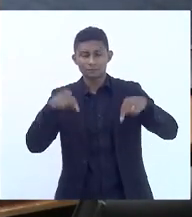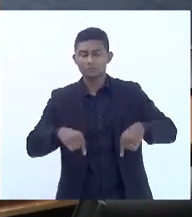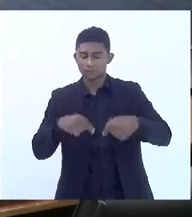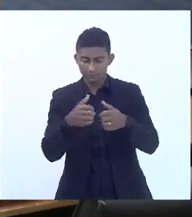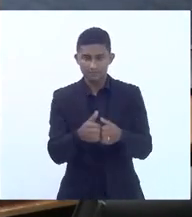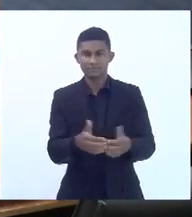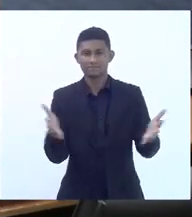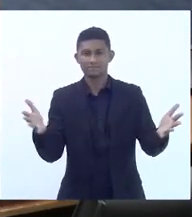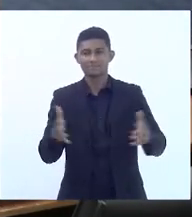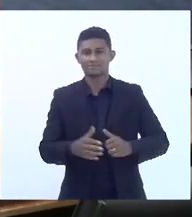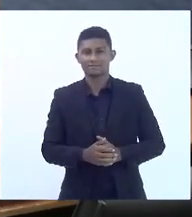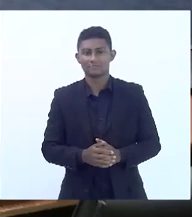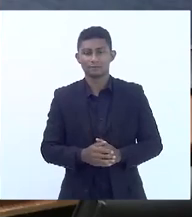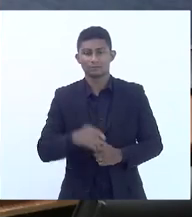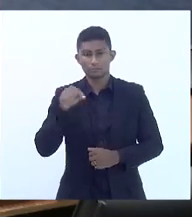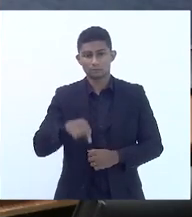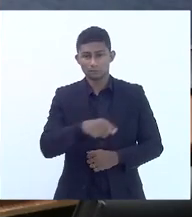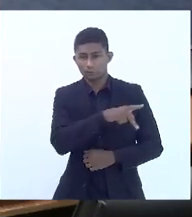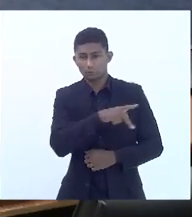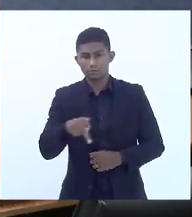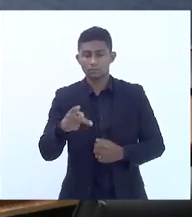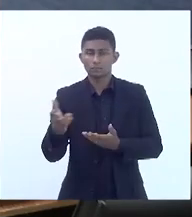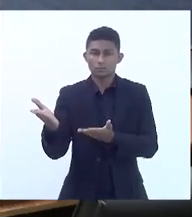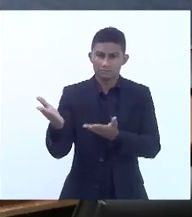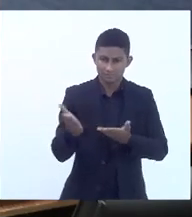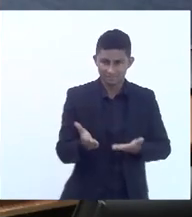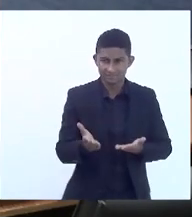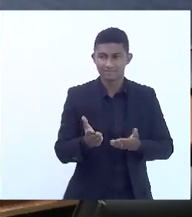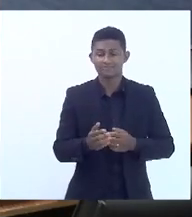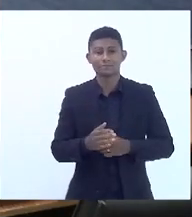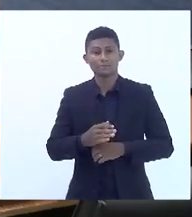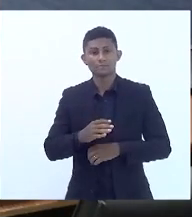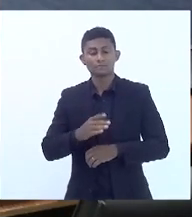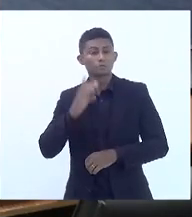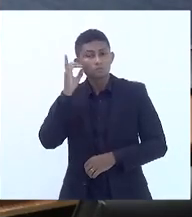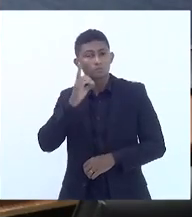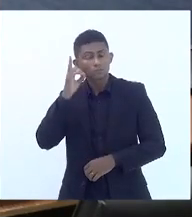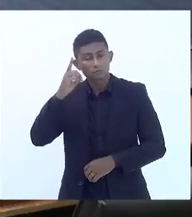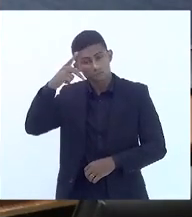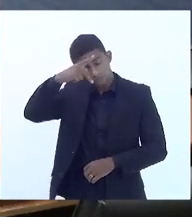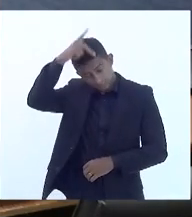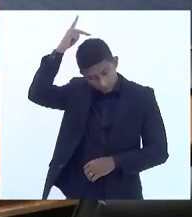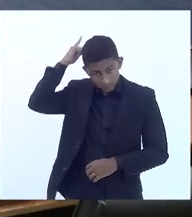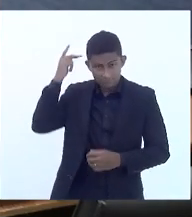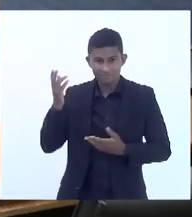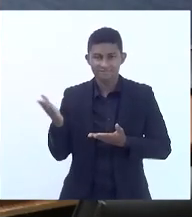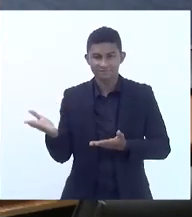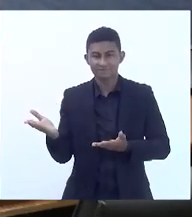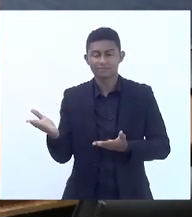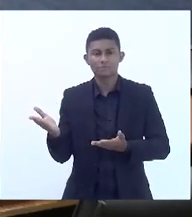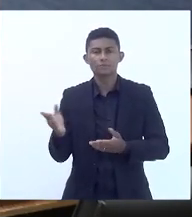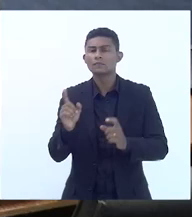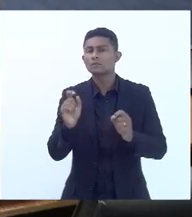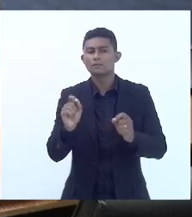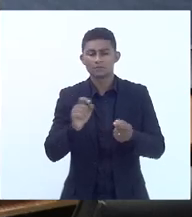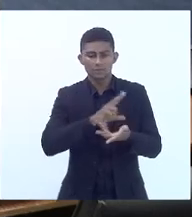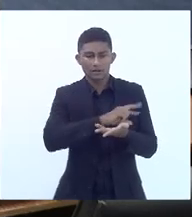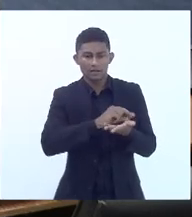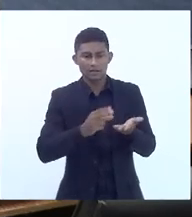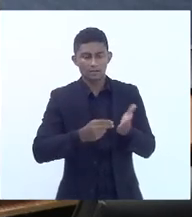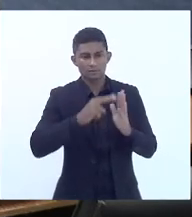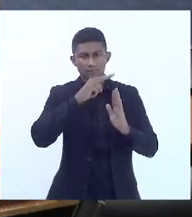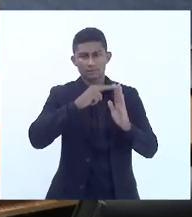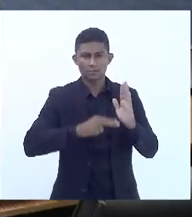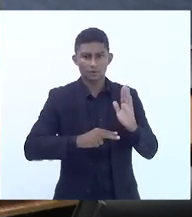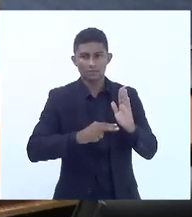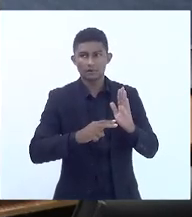sessão. A presidência convida o senhor deputado Luiz Paulo para fazer a leitura da ata da